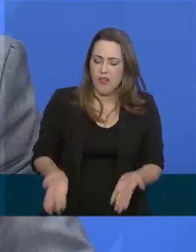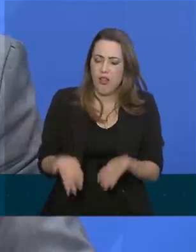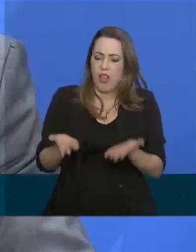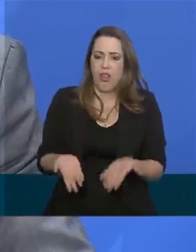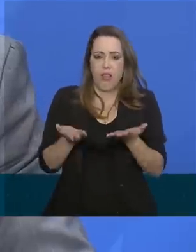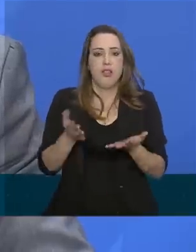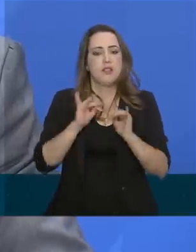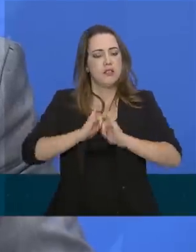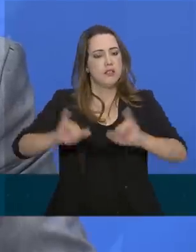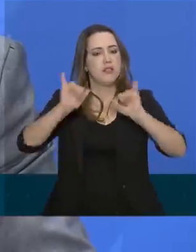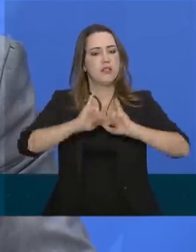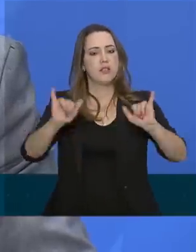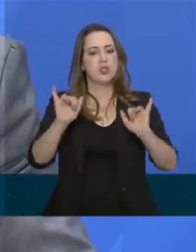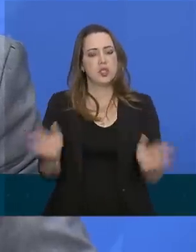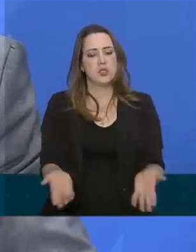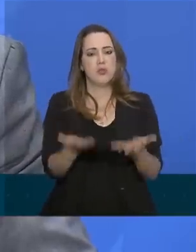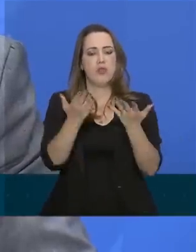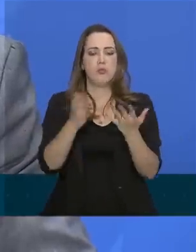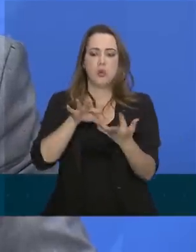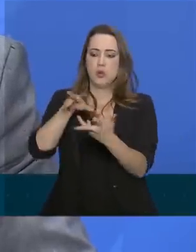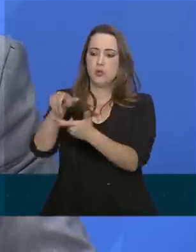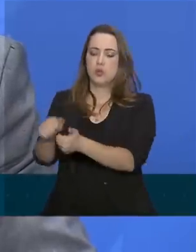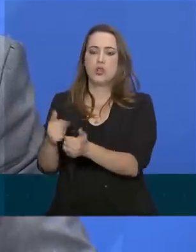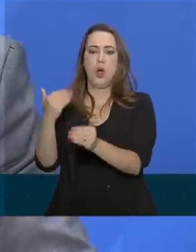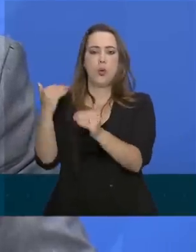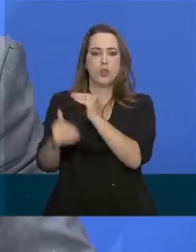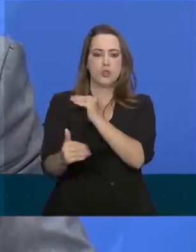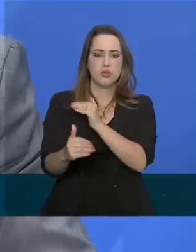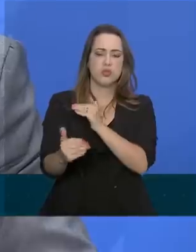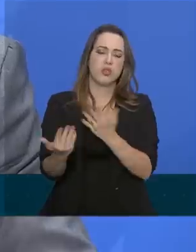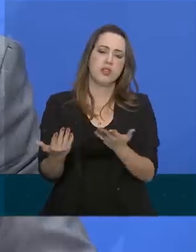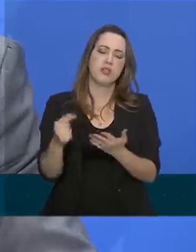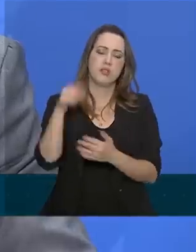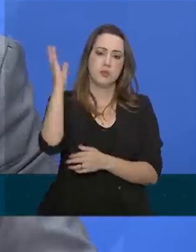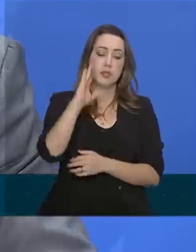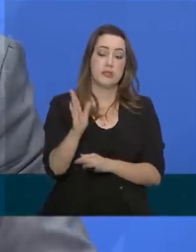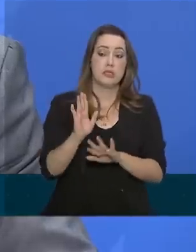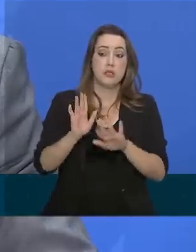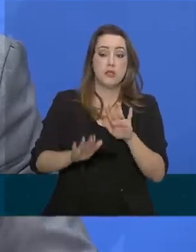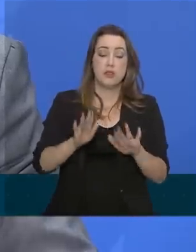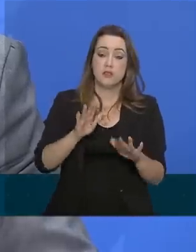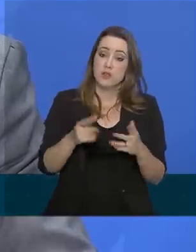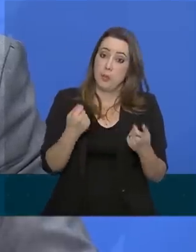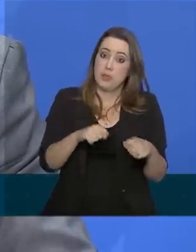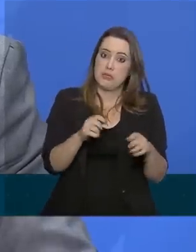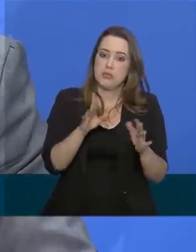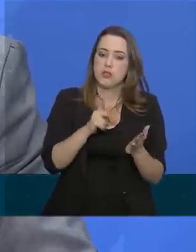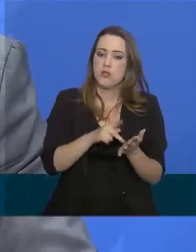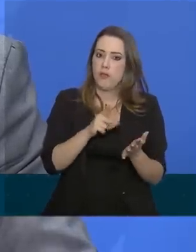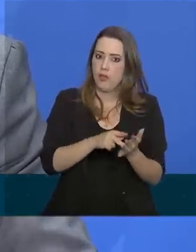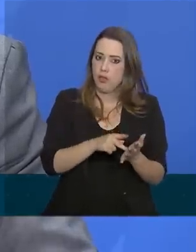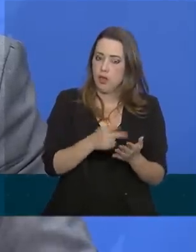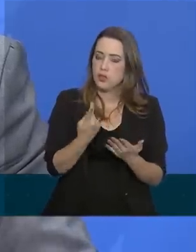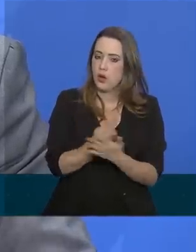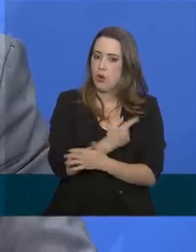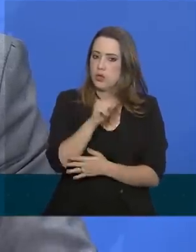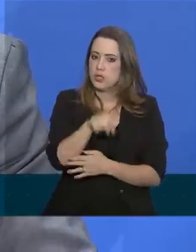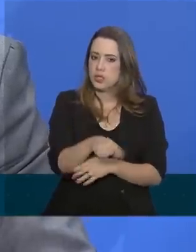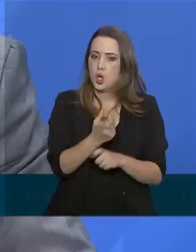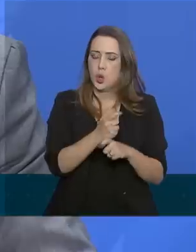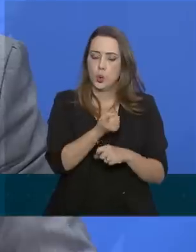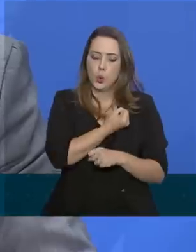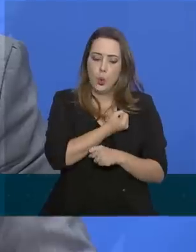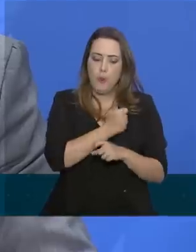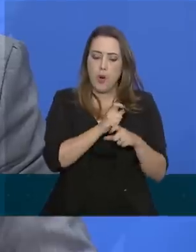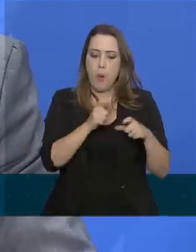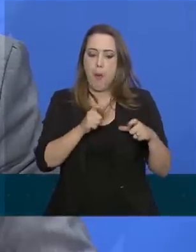do desse movimento internacional contra coisas que não estão necessariamente acontecendo no volume ou na intensidade e na